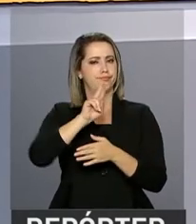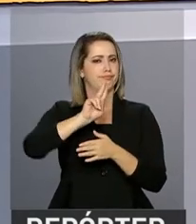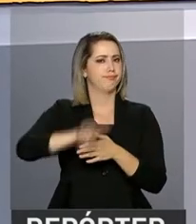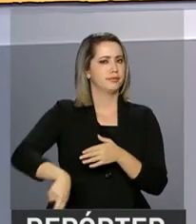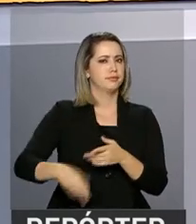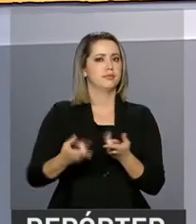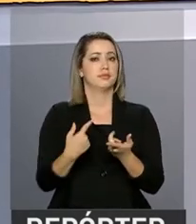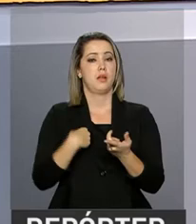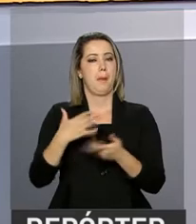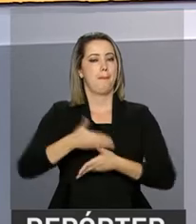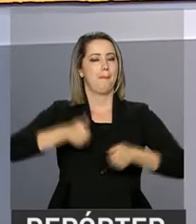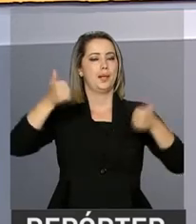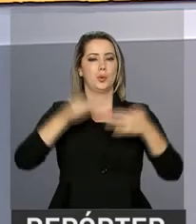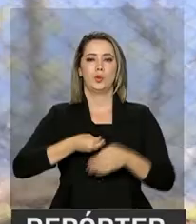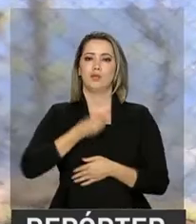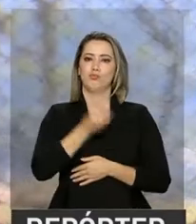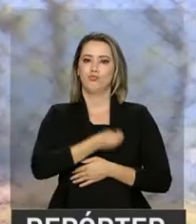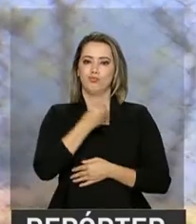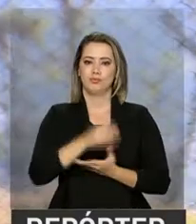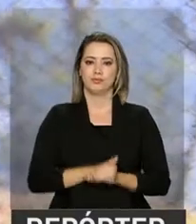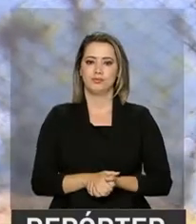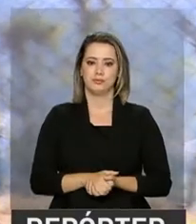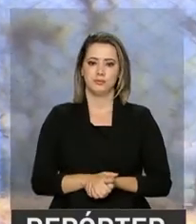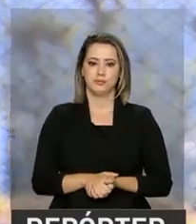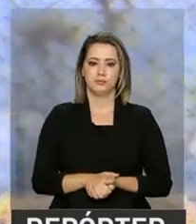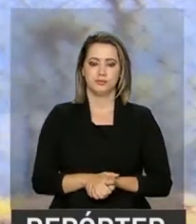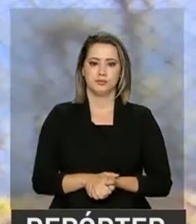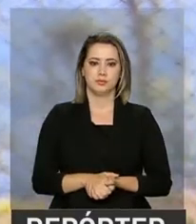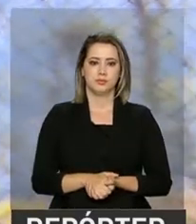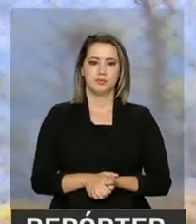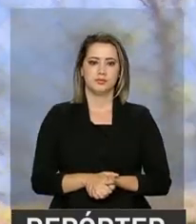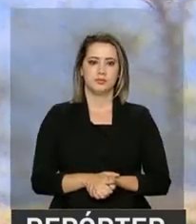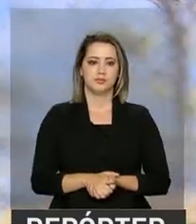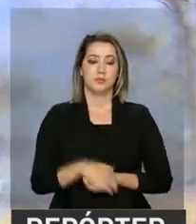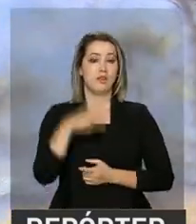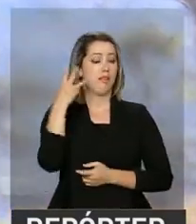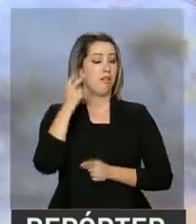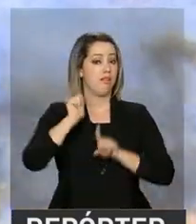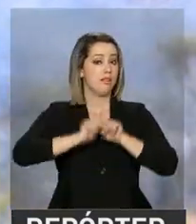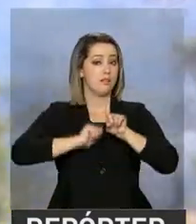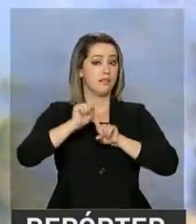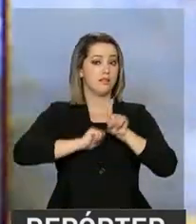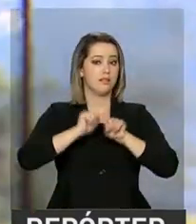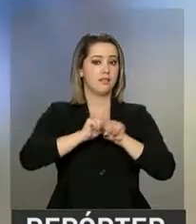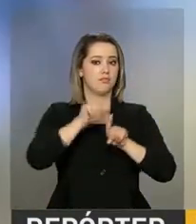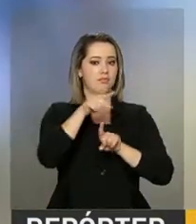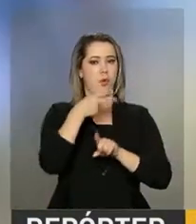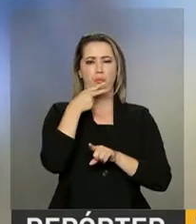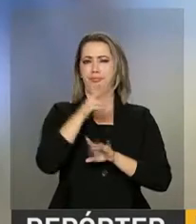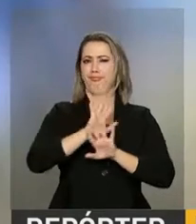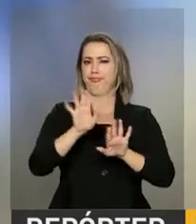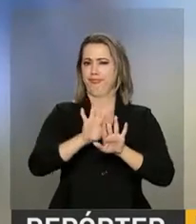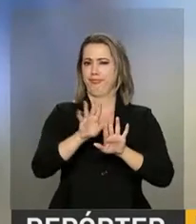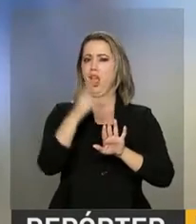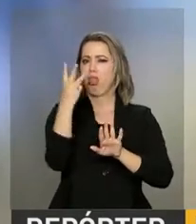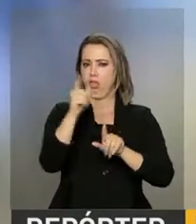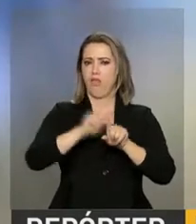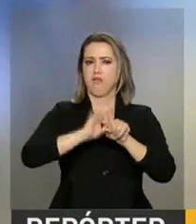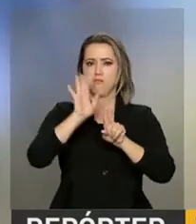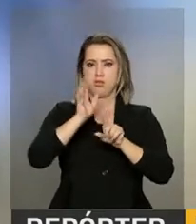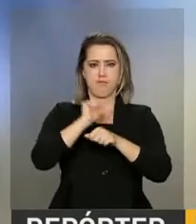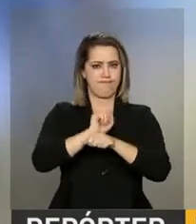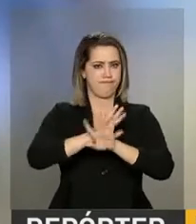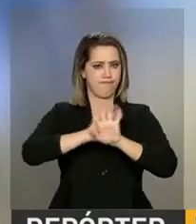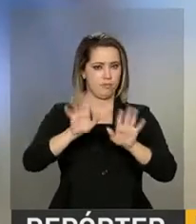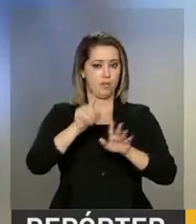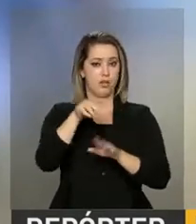mais saudáveis há três meses cassiano está sem fumar ele conta que já é a quarta tentativa